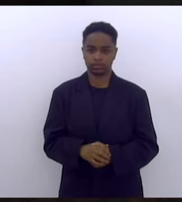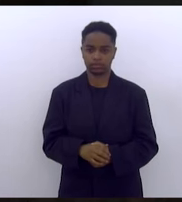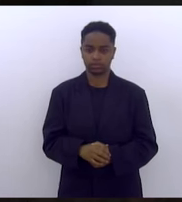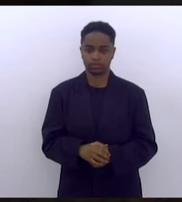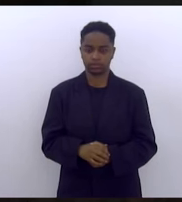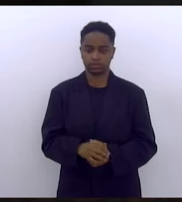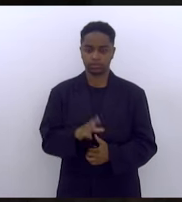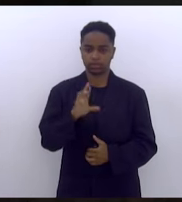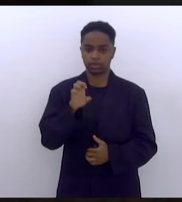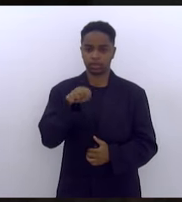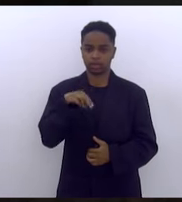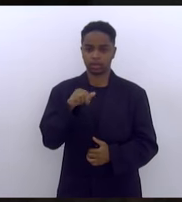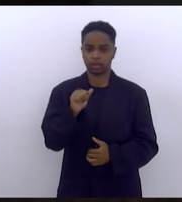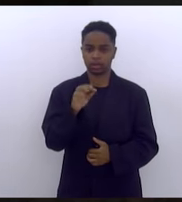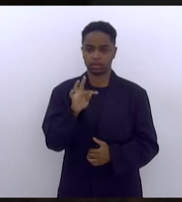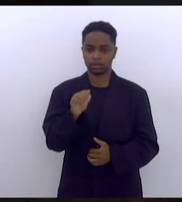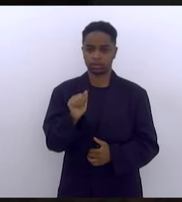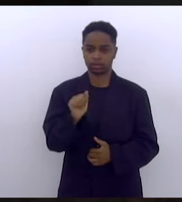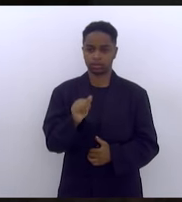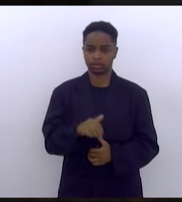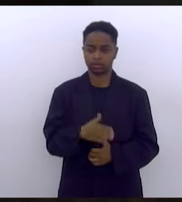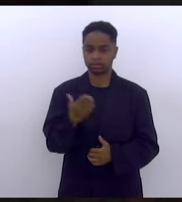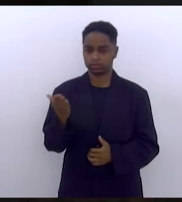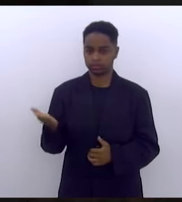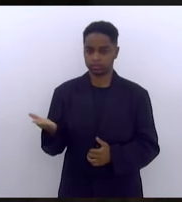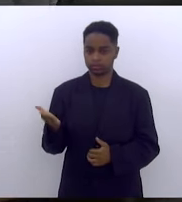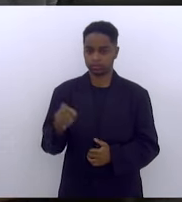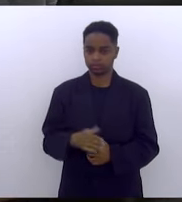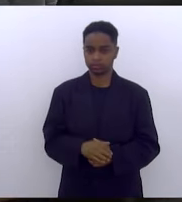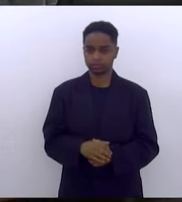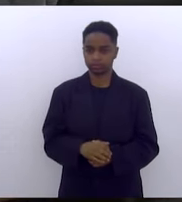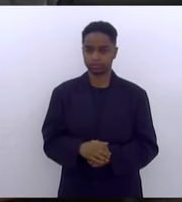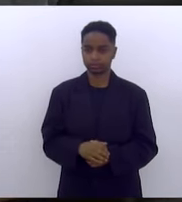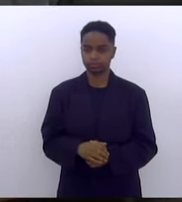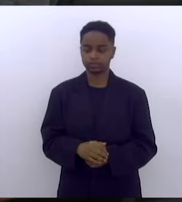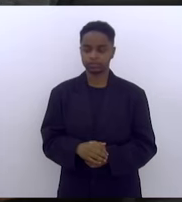Renata Souza. Nossa nobre deputada Renata Souza.